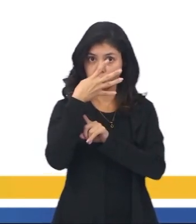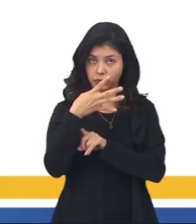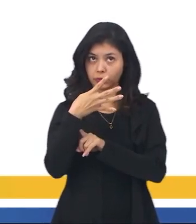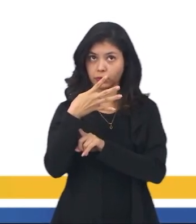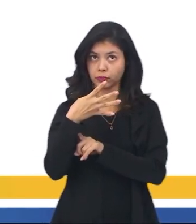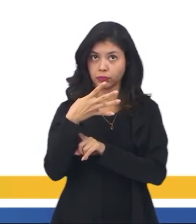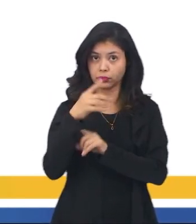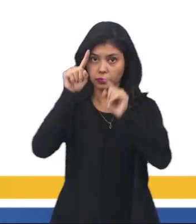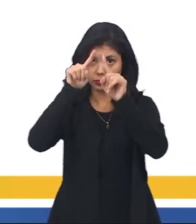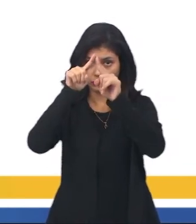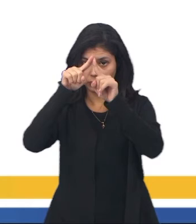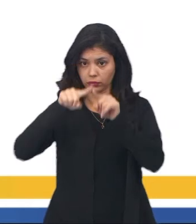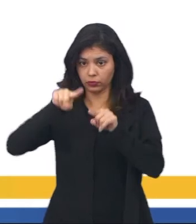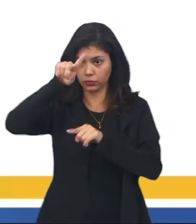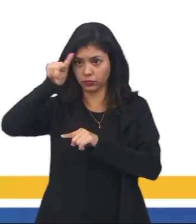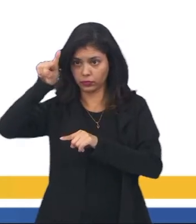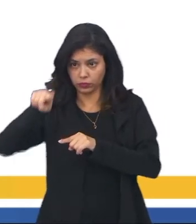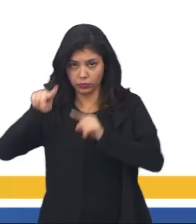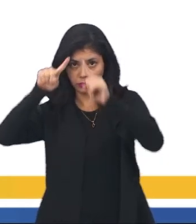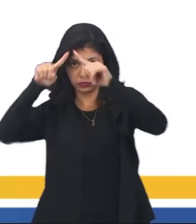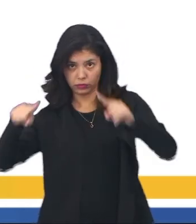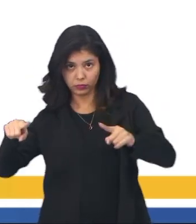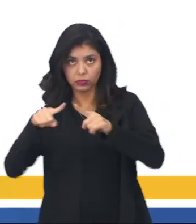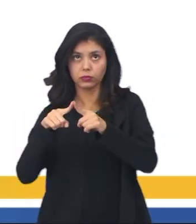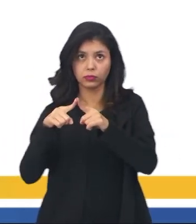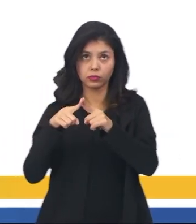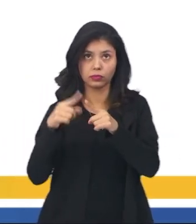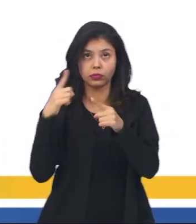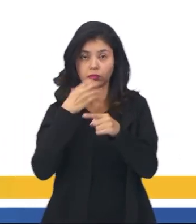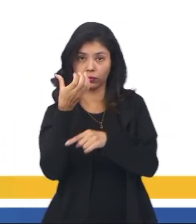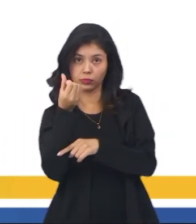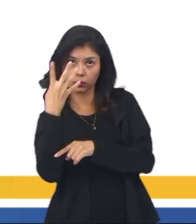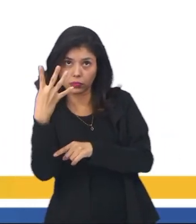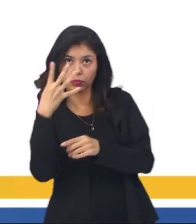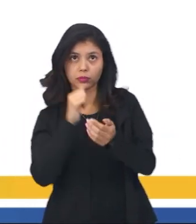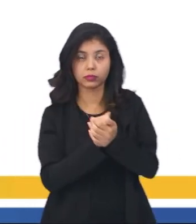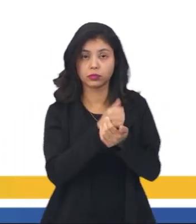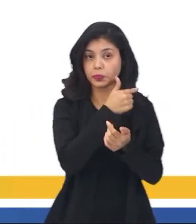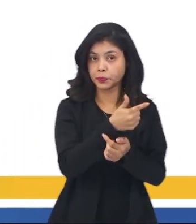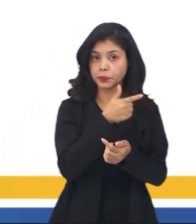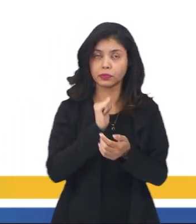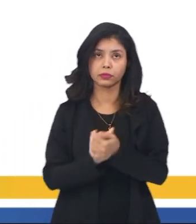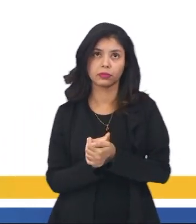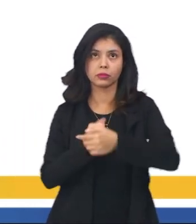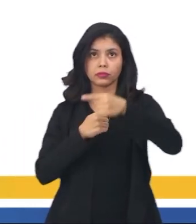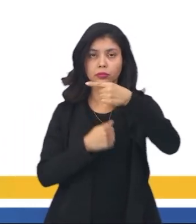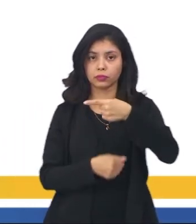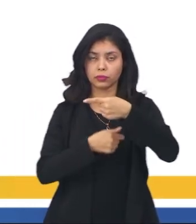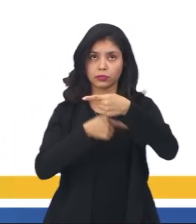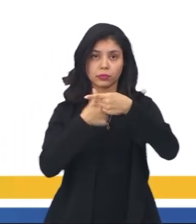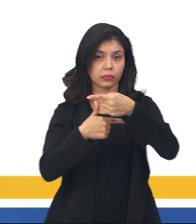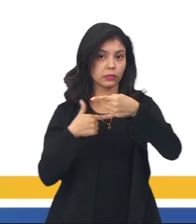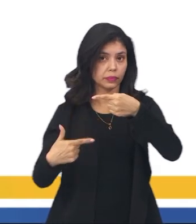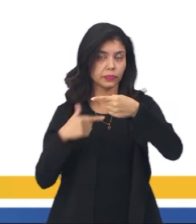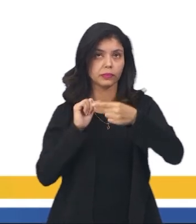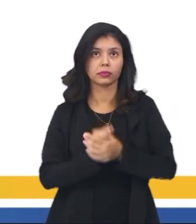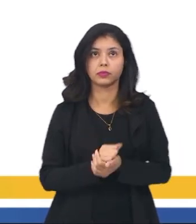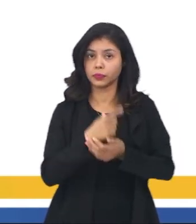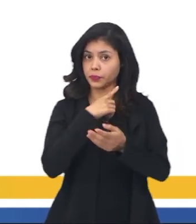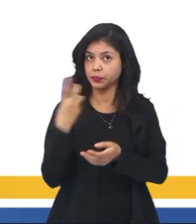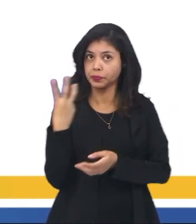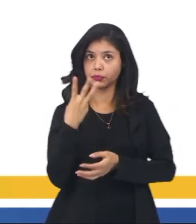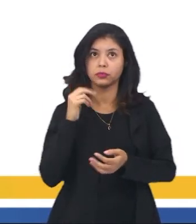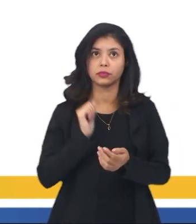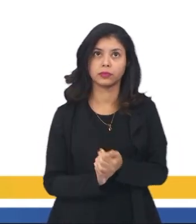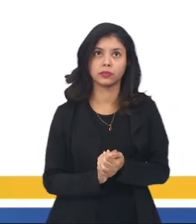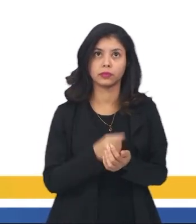O delta, fizemos o cálculo, encontramos 64. E o a é igual a 2. Vamos substituir nesses 3 pontos. E teremos 3